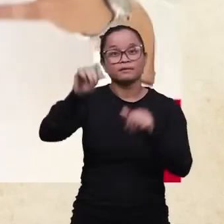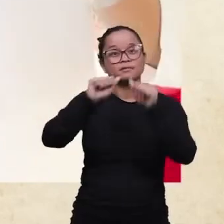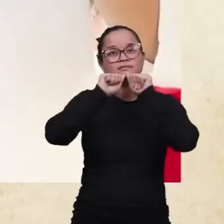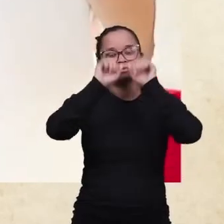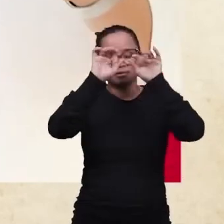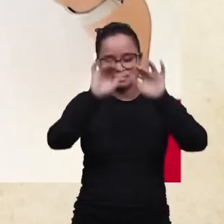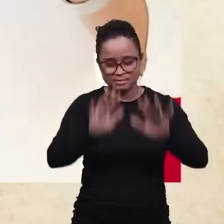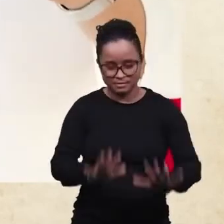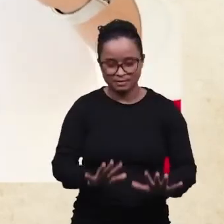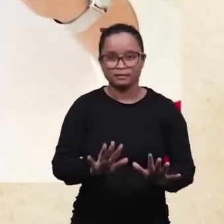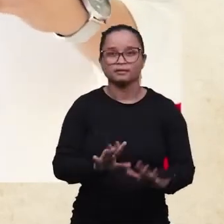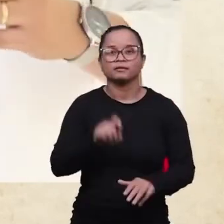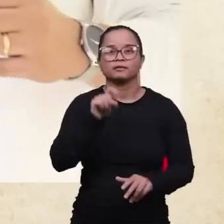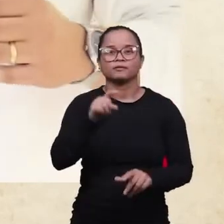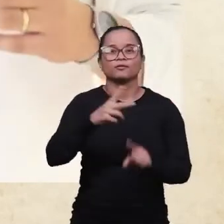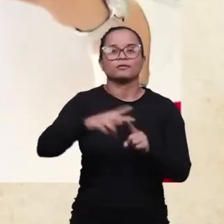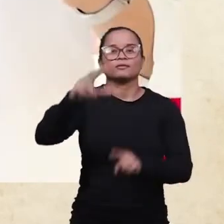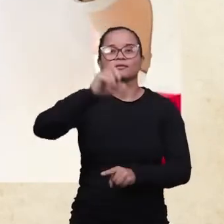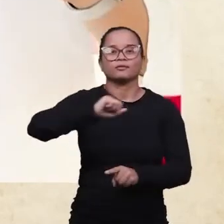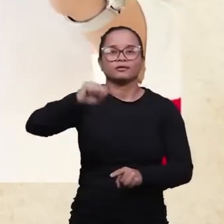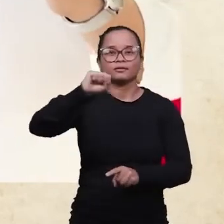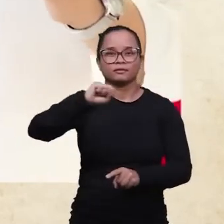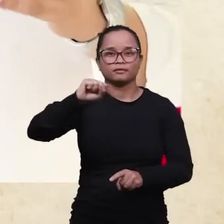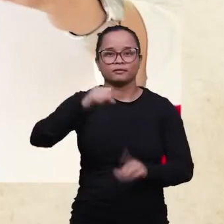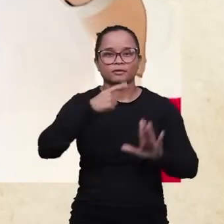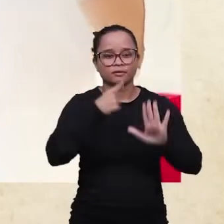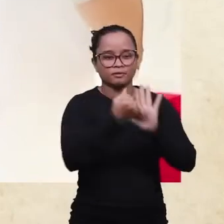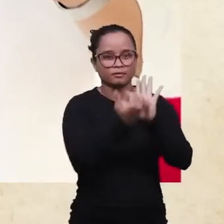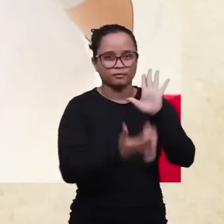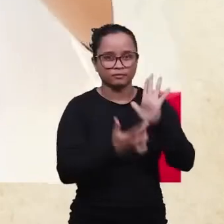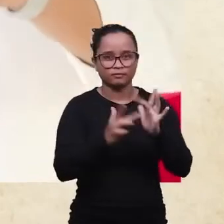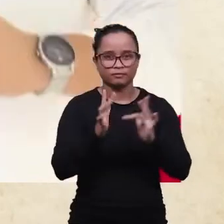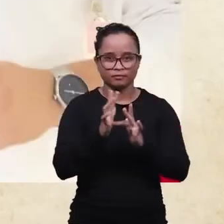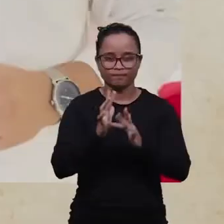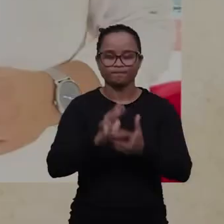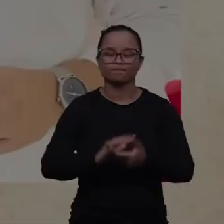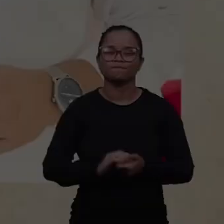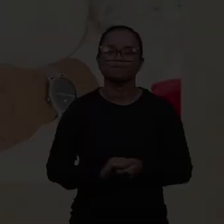Deus te abençoe e que você vença pelo sangue de Jesus.